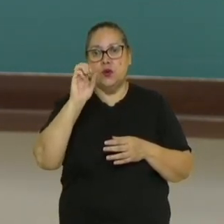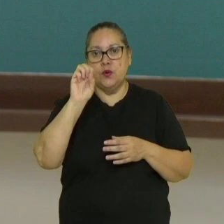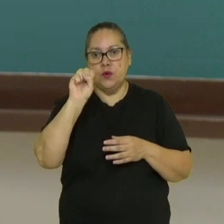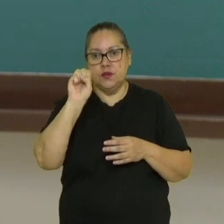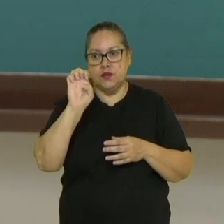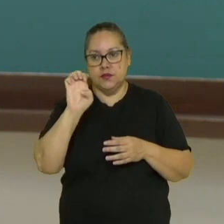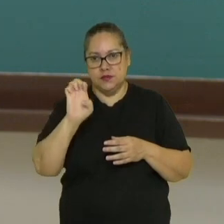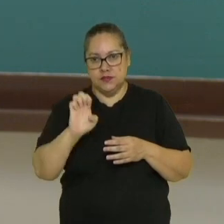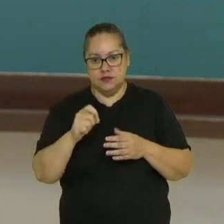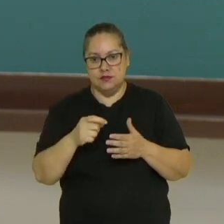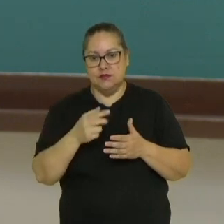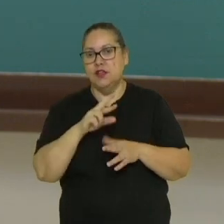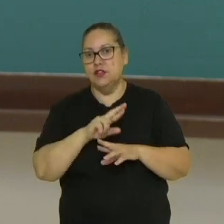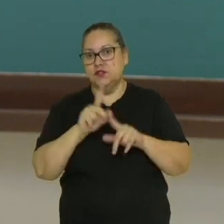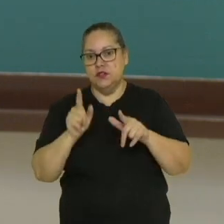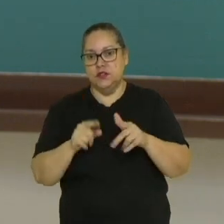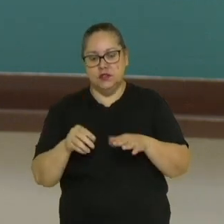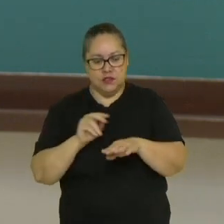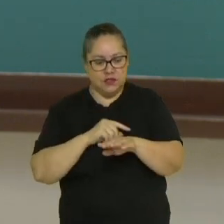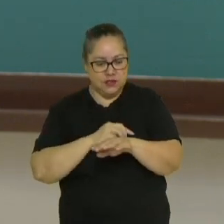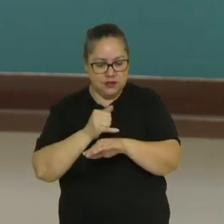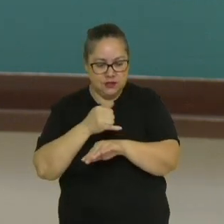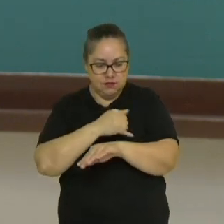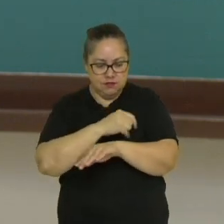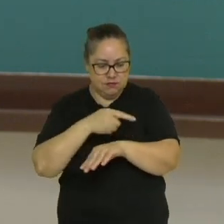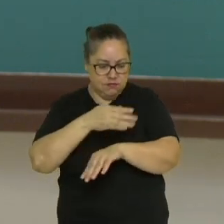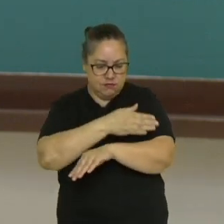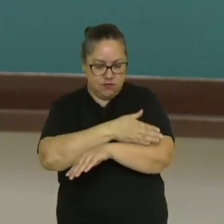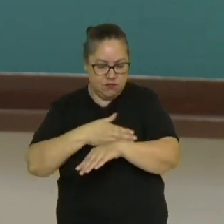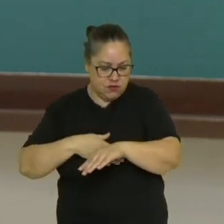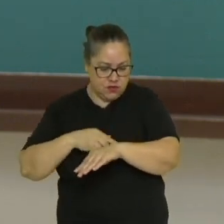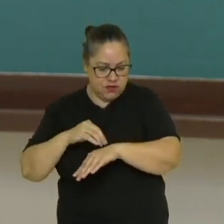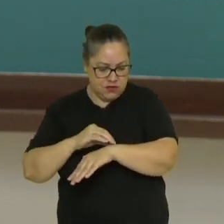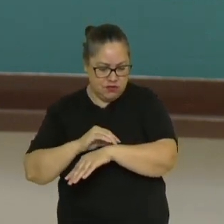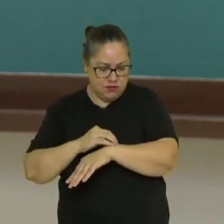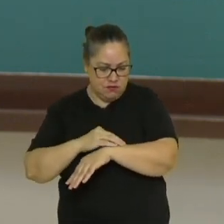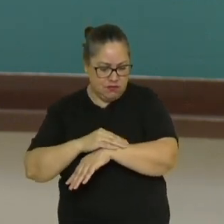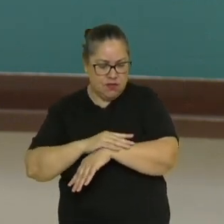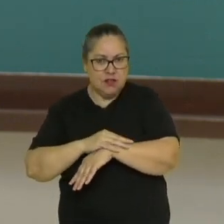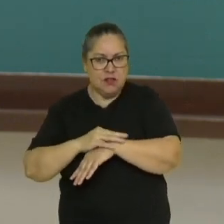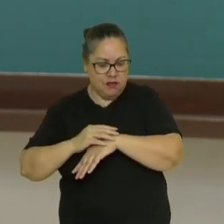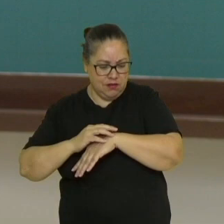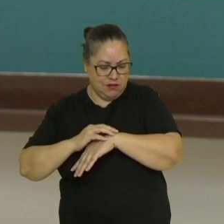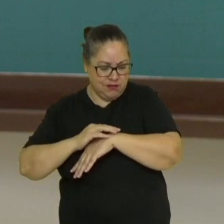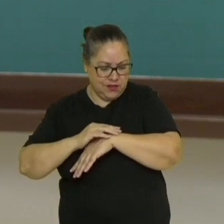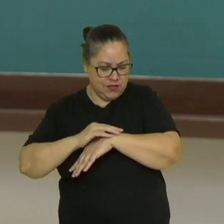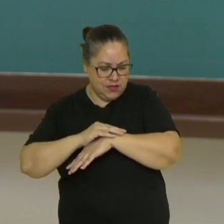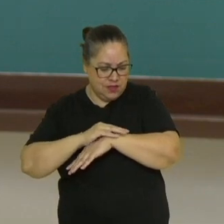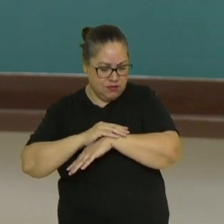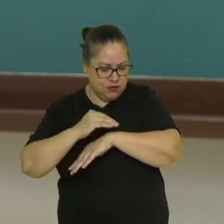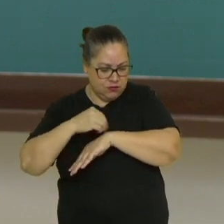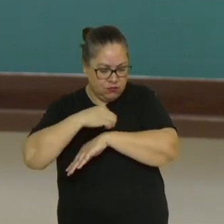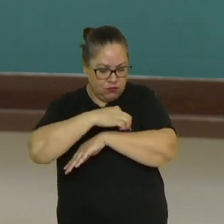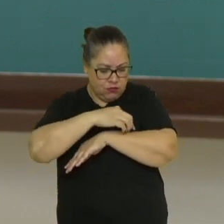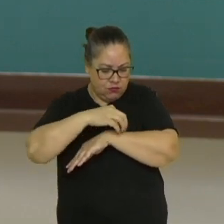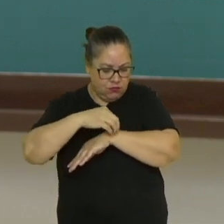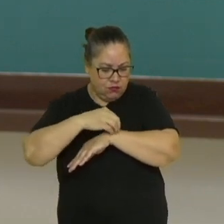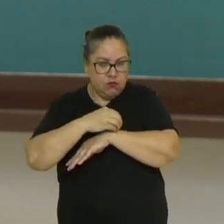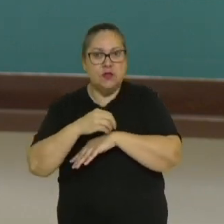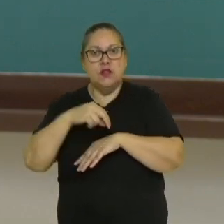exemplo, uma ferida, e ela não foi bem cicatrizada, e aí as células que estão ao redor começam